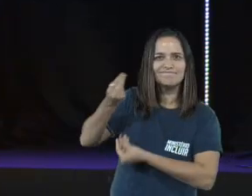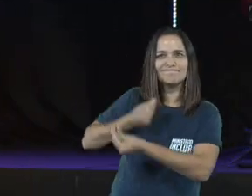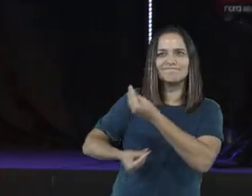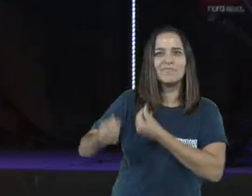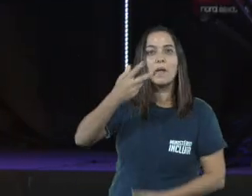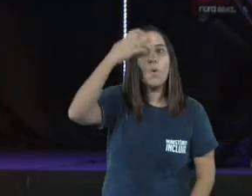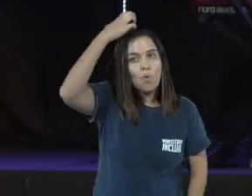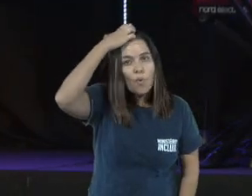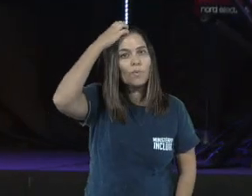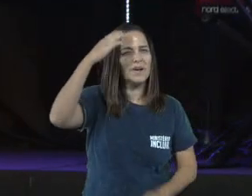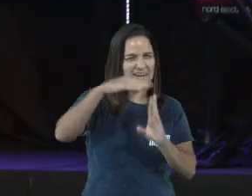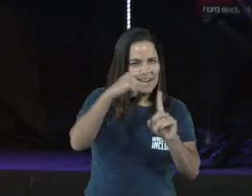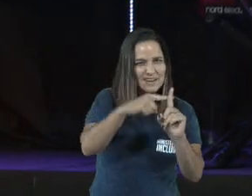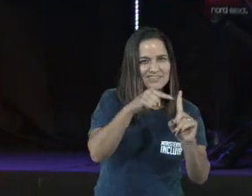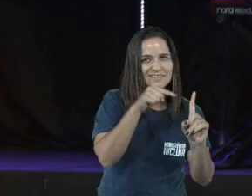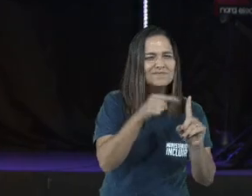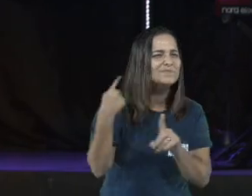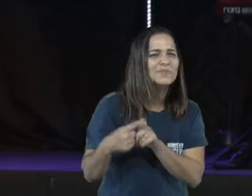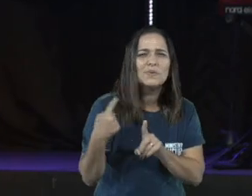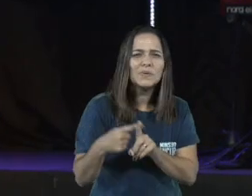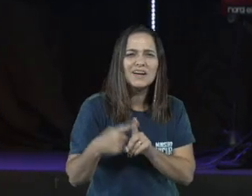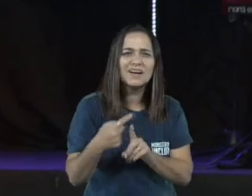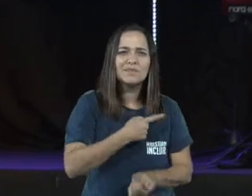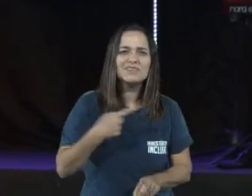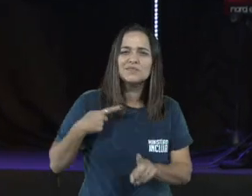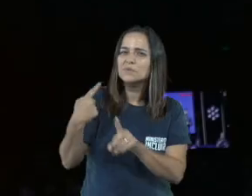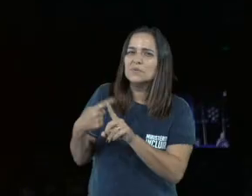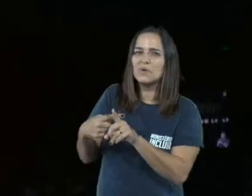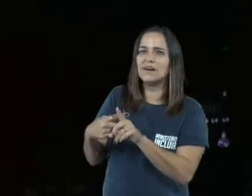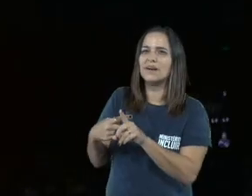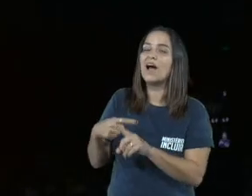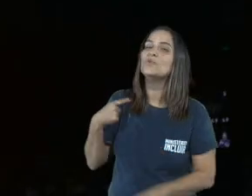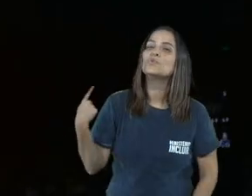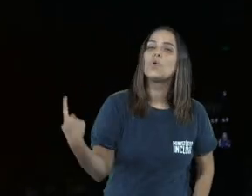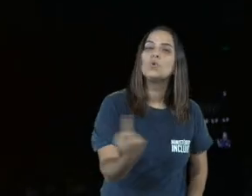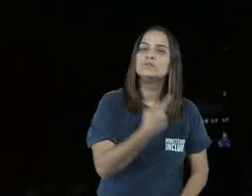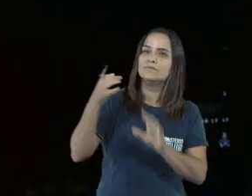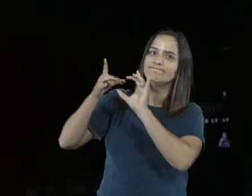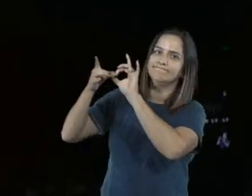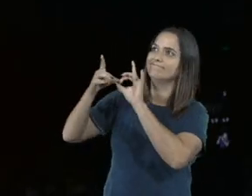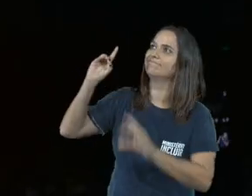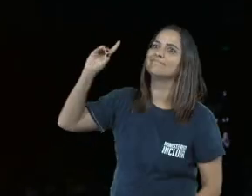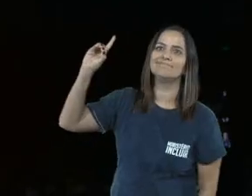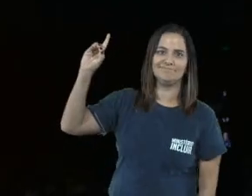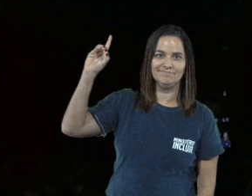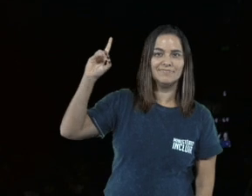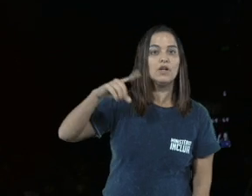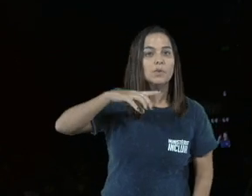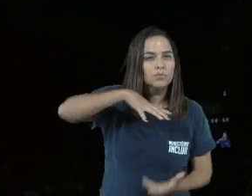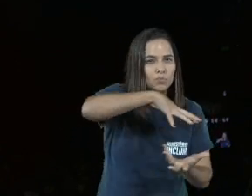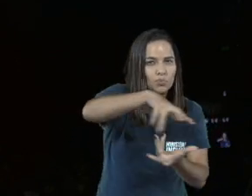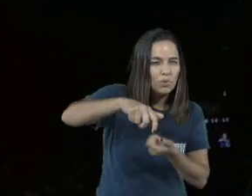porque nós somos os representantes de Deus a terra e se a terra não está na ordem de